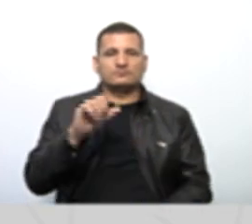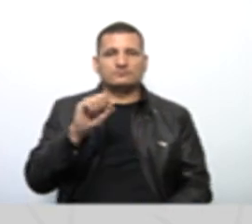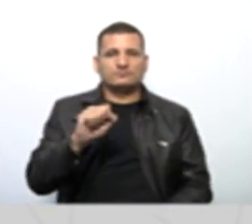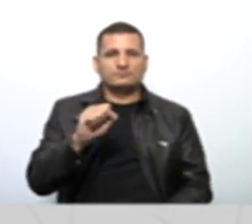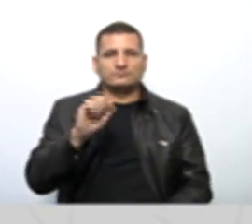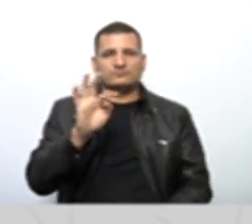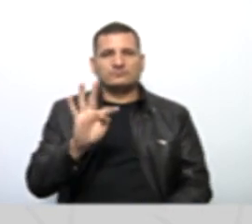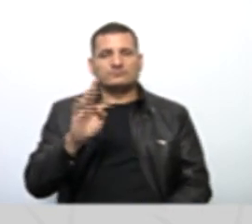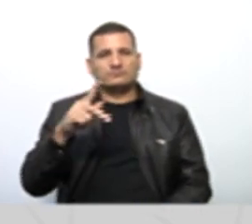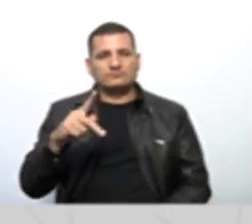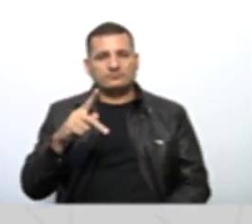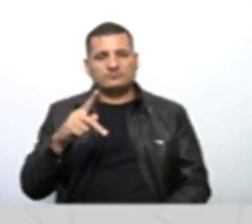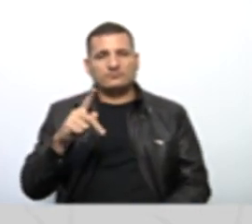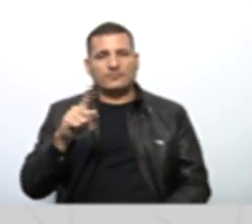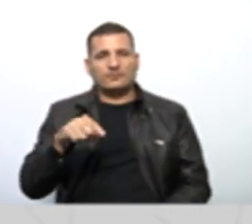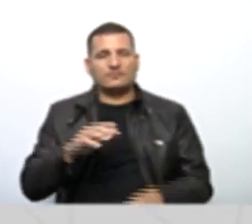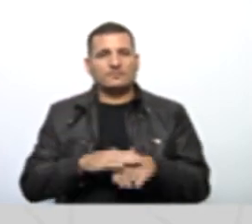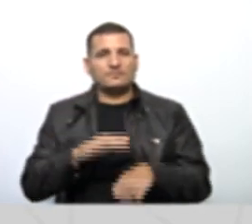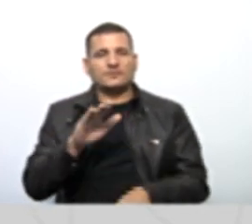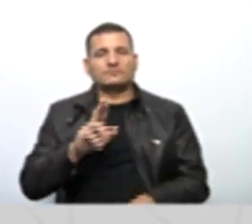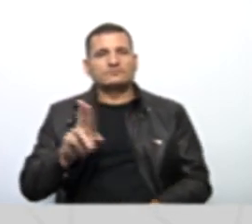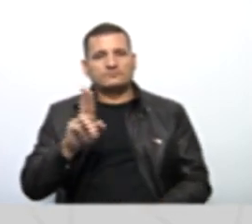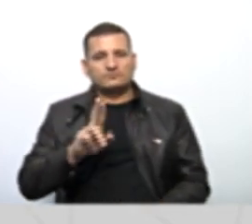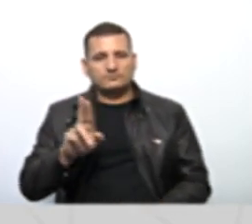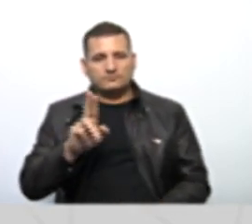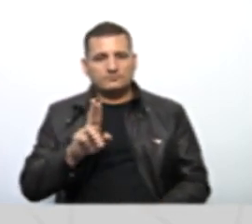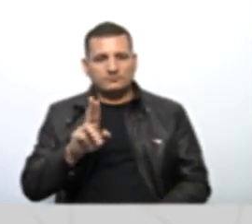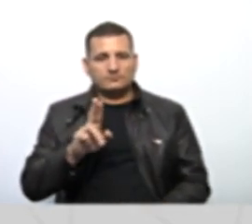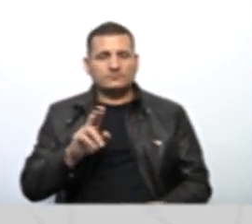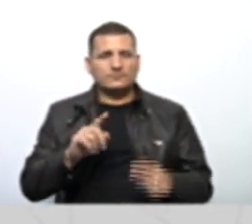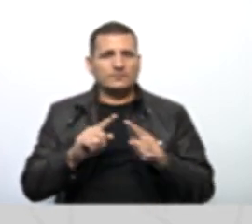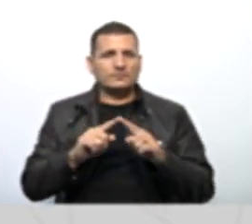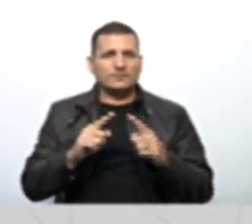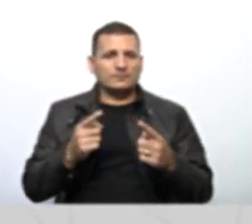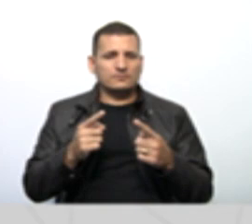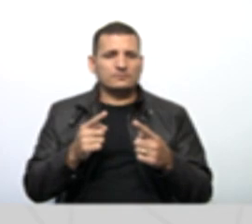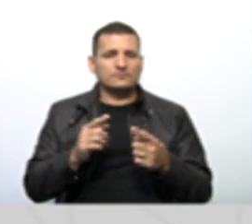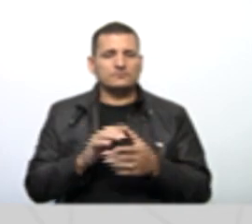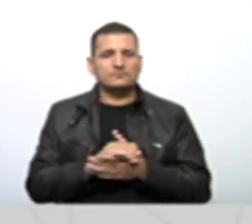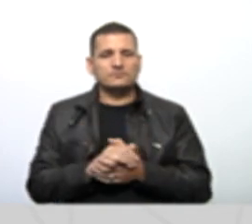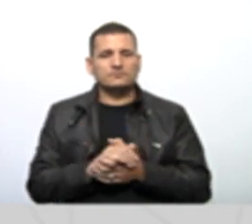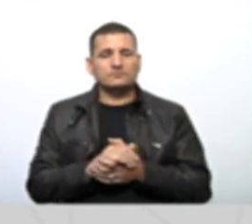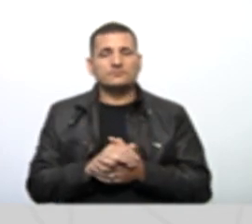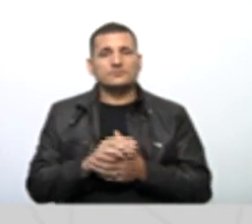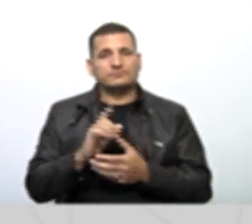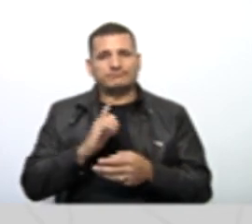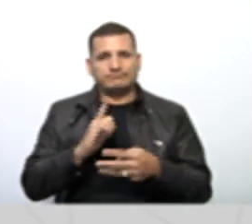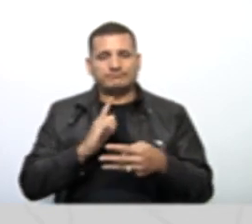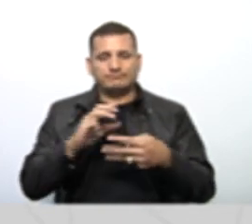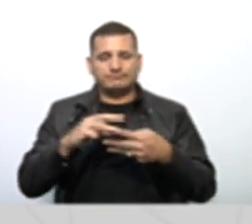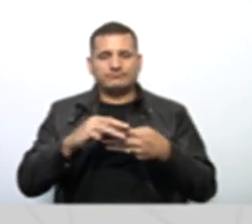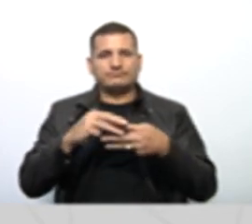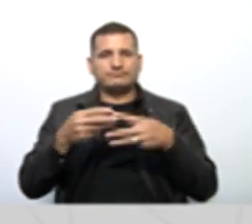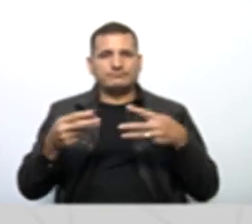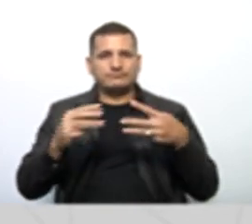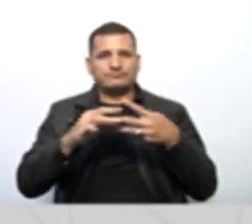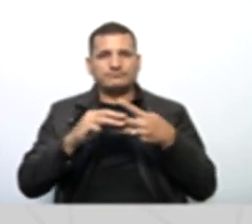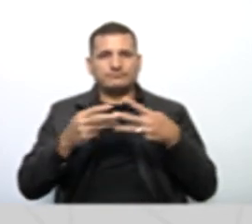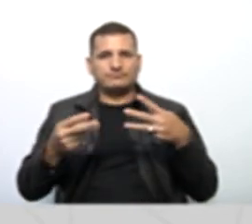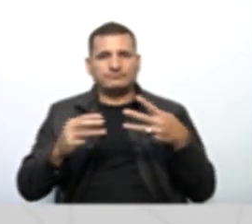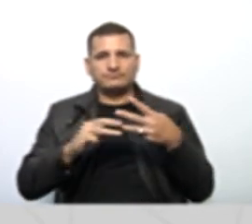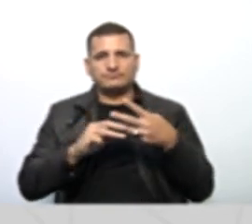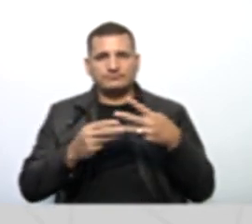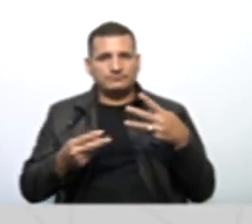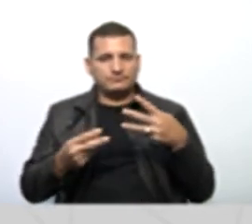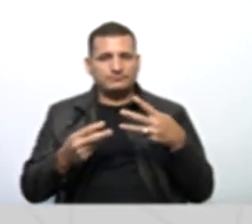certo ele é o mais utilizado porém ele é o cabo blindado certo não podemos